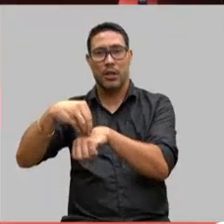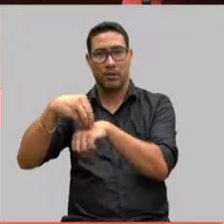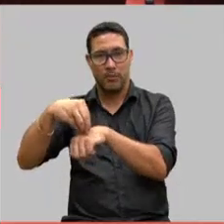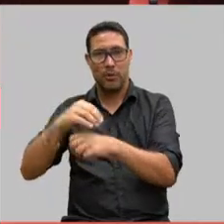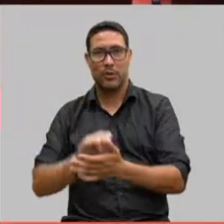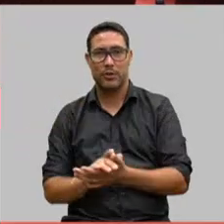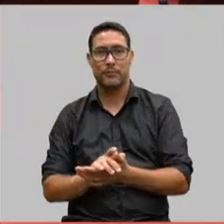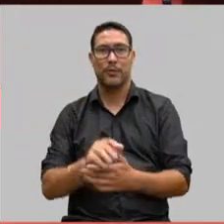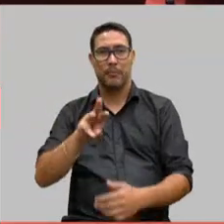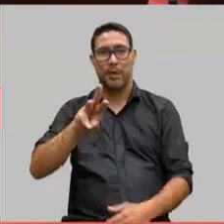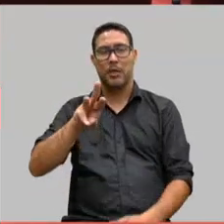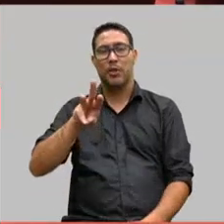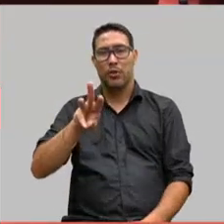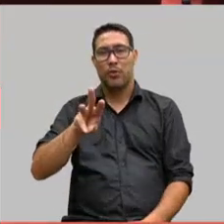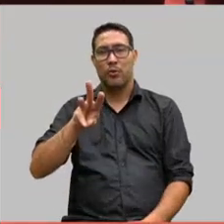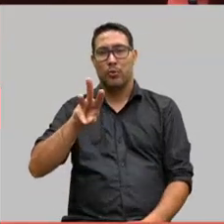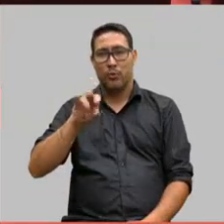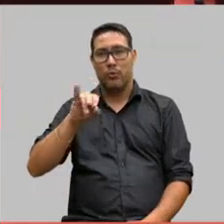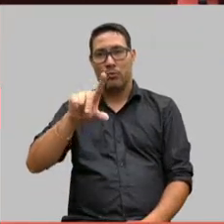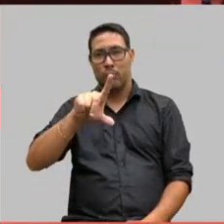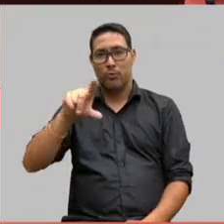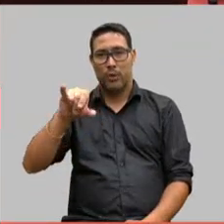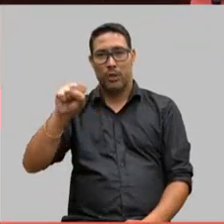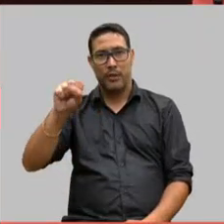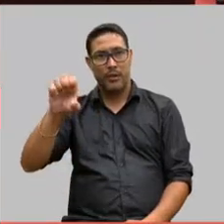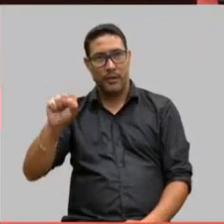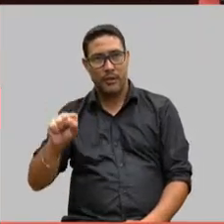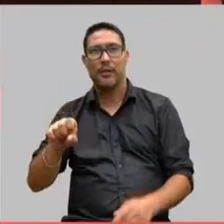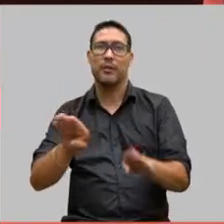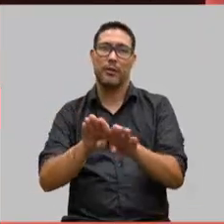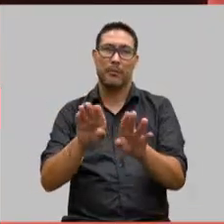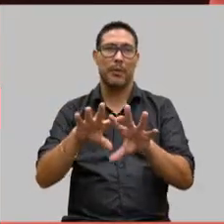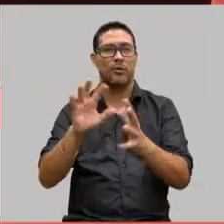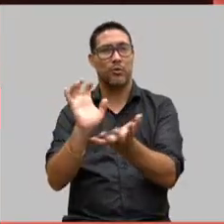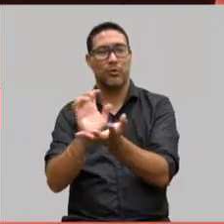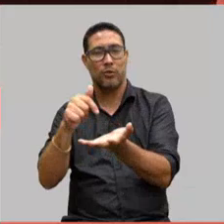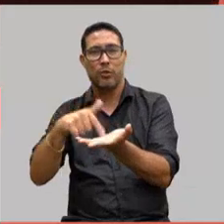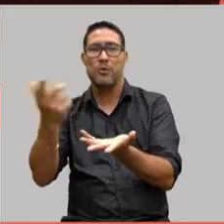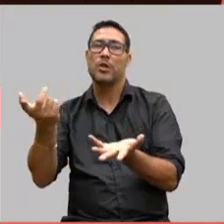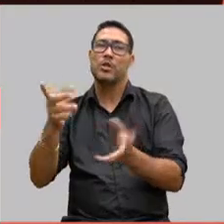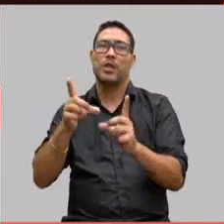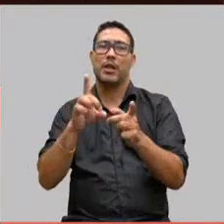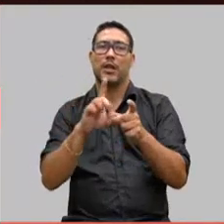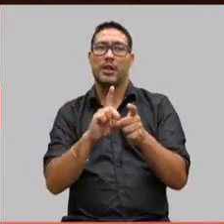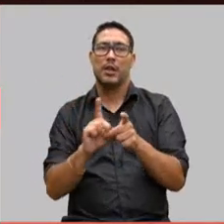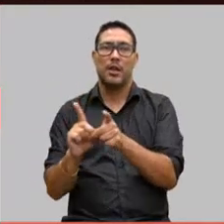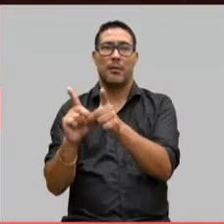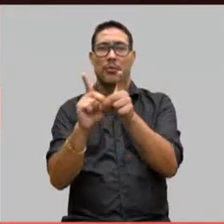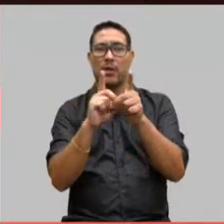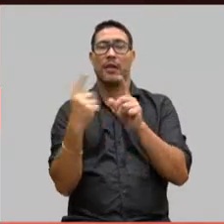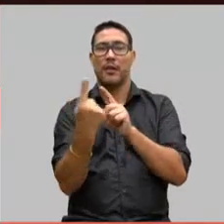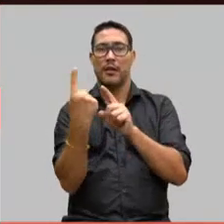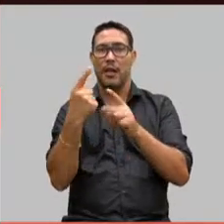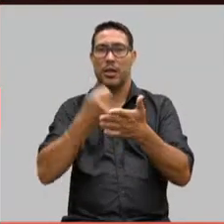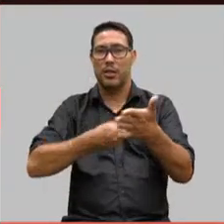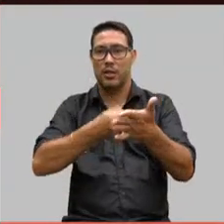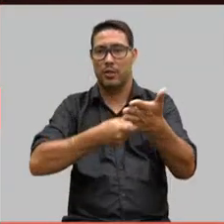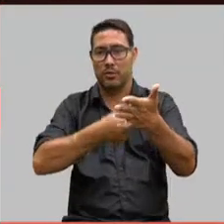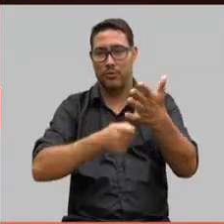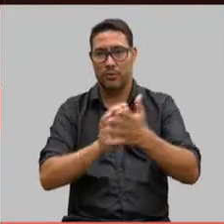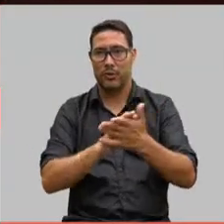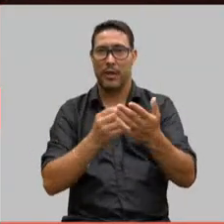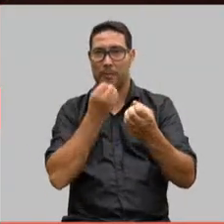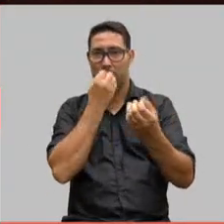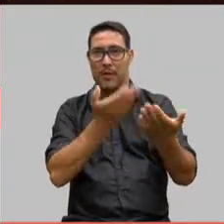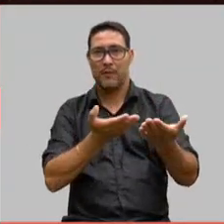bloco importante dessa Casa, que também Democracia e Luta. Seja muito bem-vindo a esse parlamento, a esse seminário.